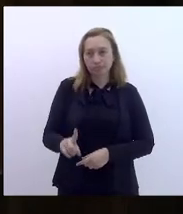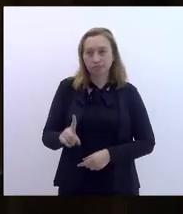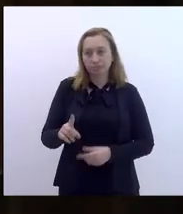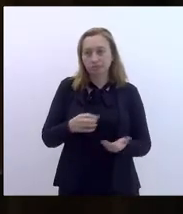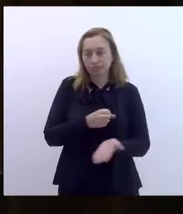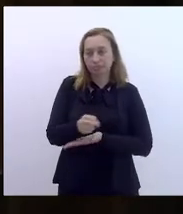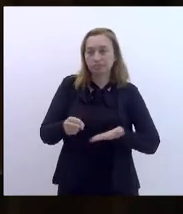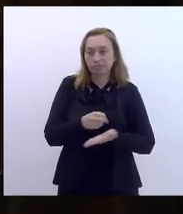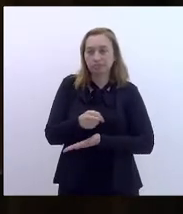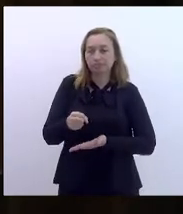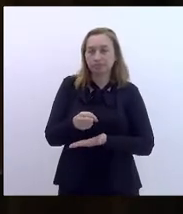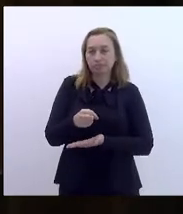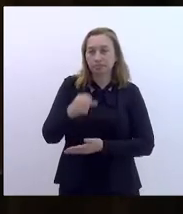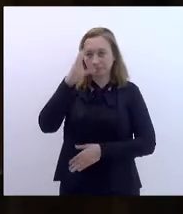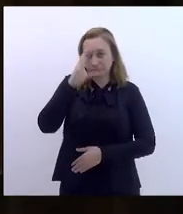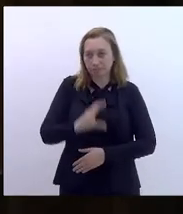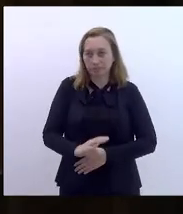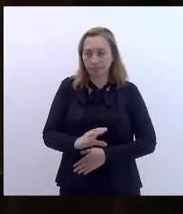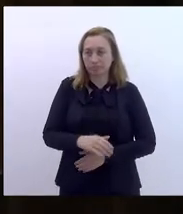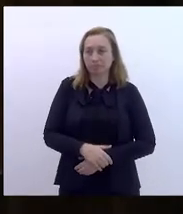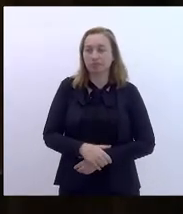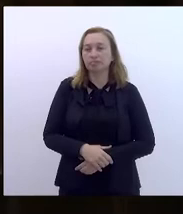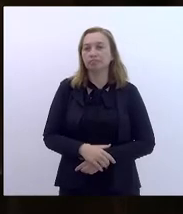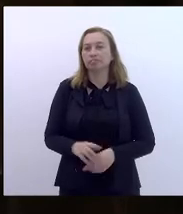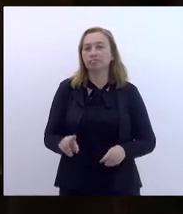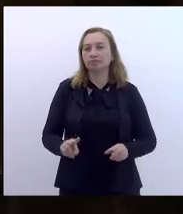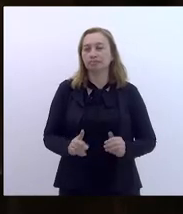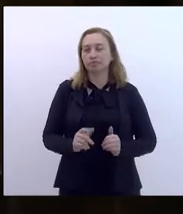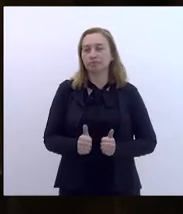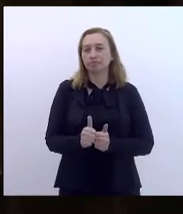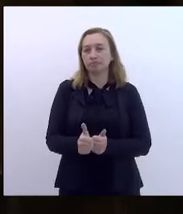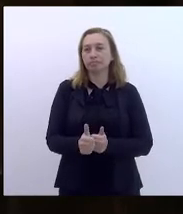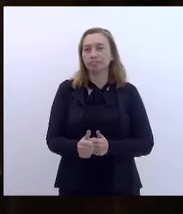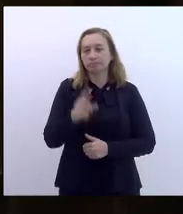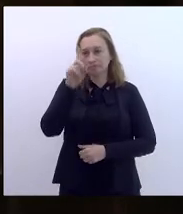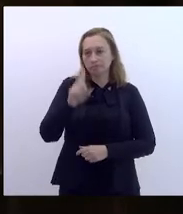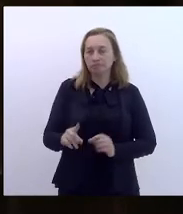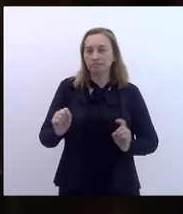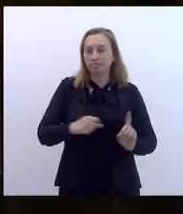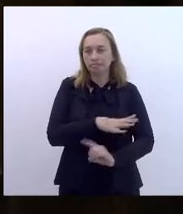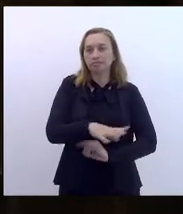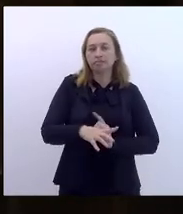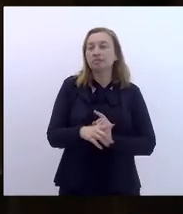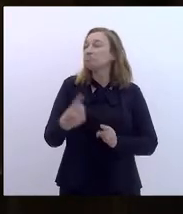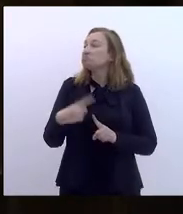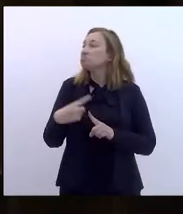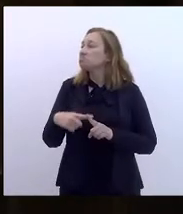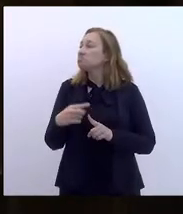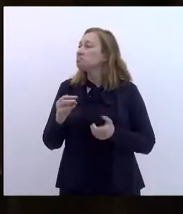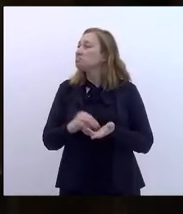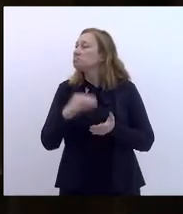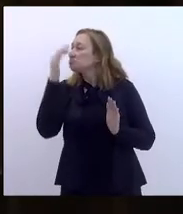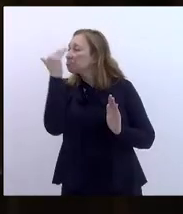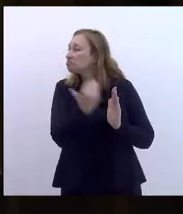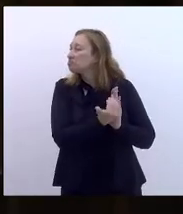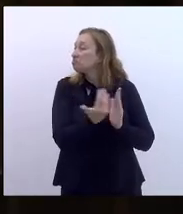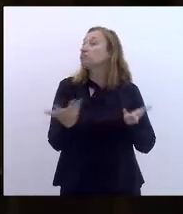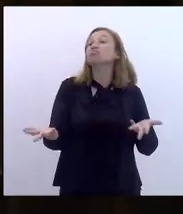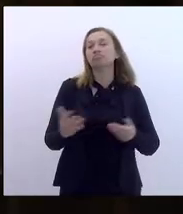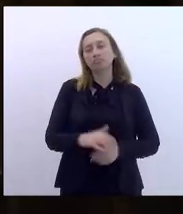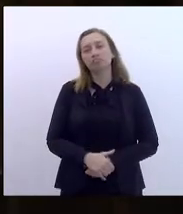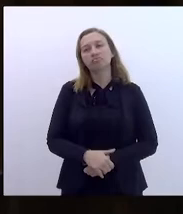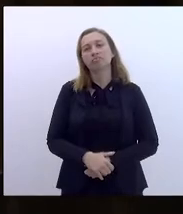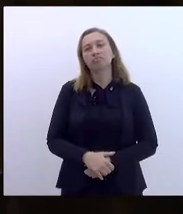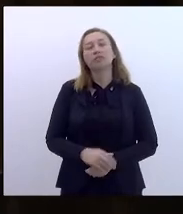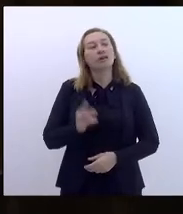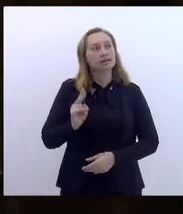fundamentais é que na sequência os direitos sociais porque que não cumprir por quê que